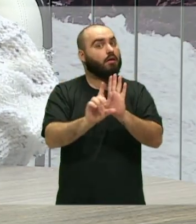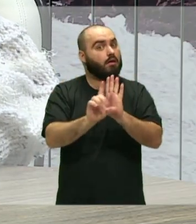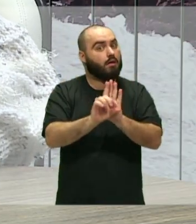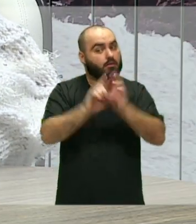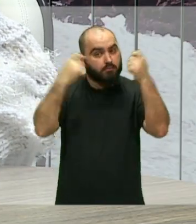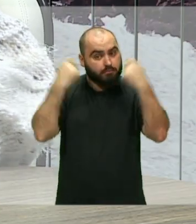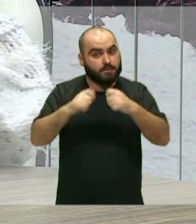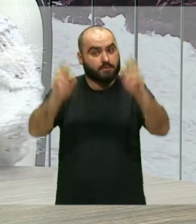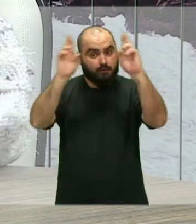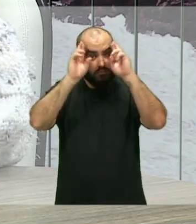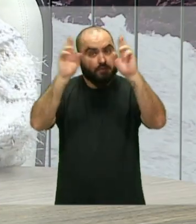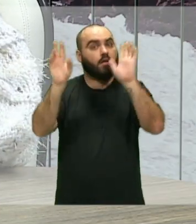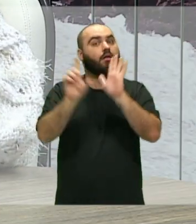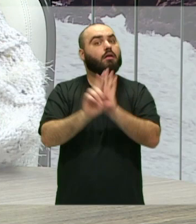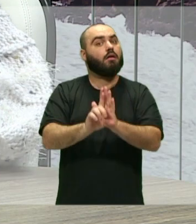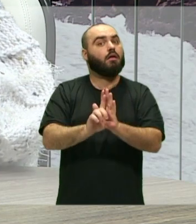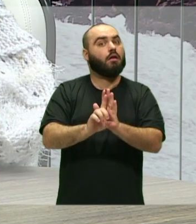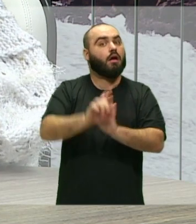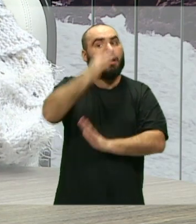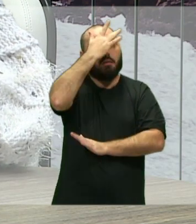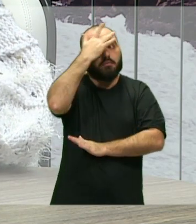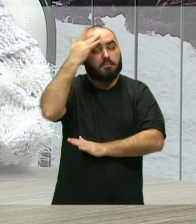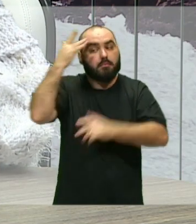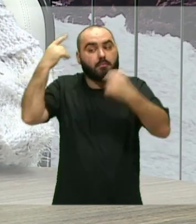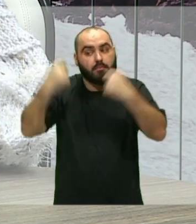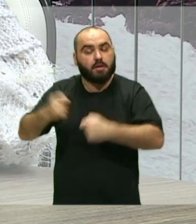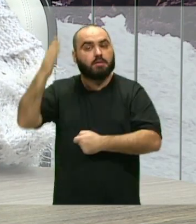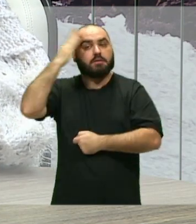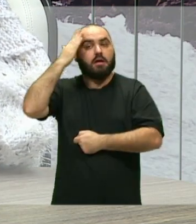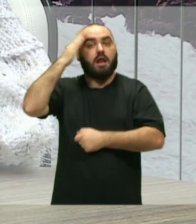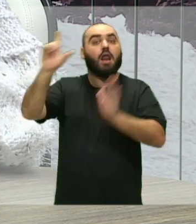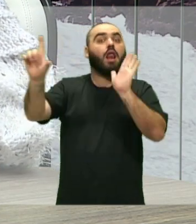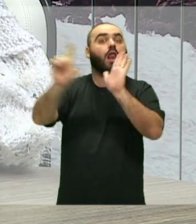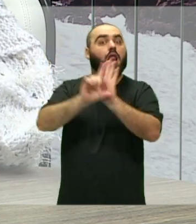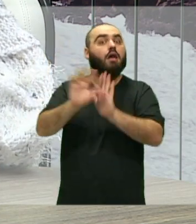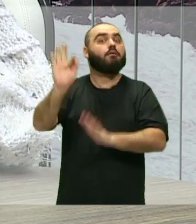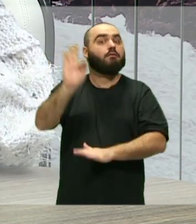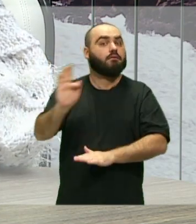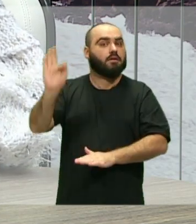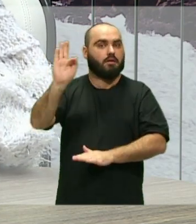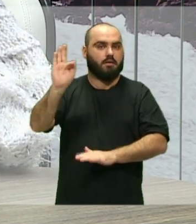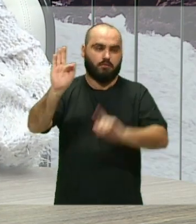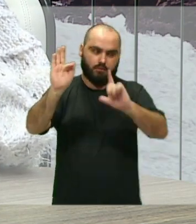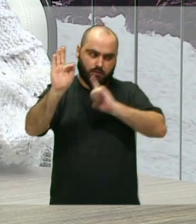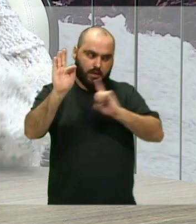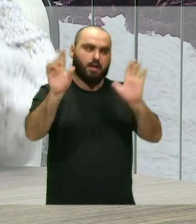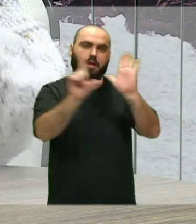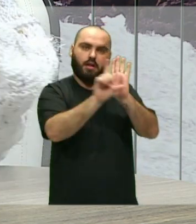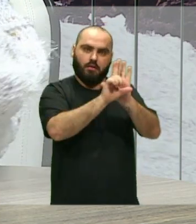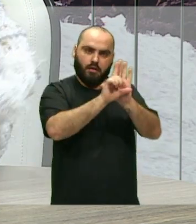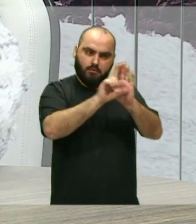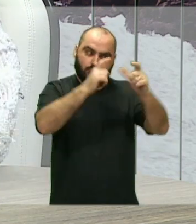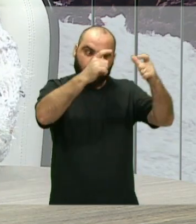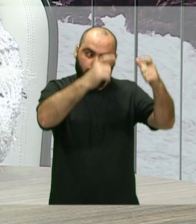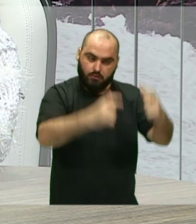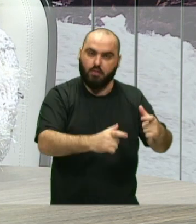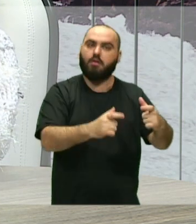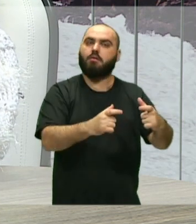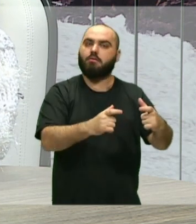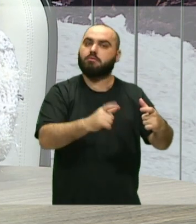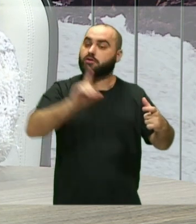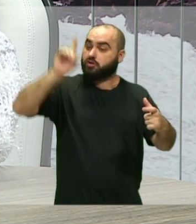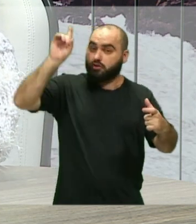cumprir a lei. As pessoas têm que saber que é uma lei federal, existem leis locais também. É um